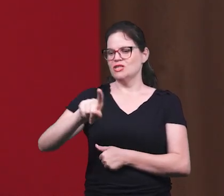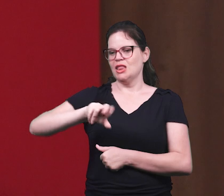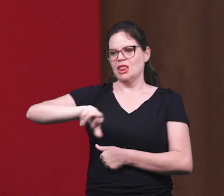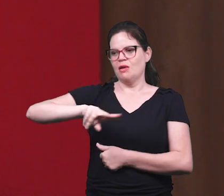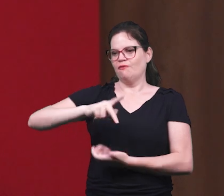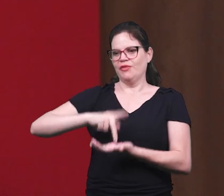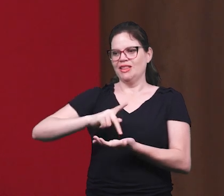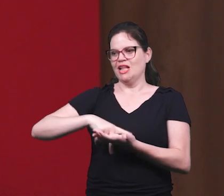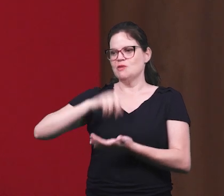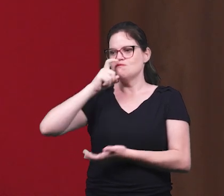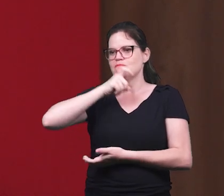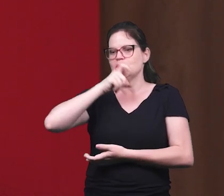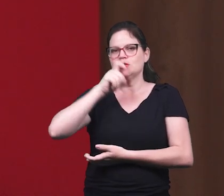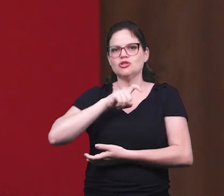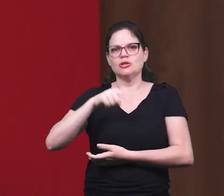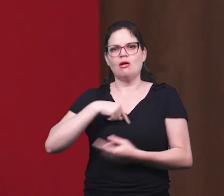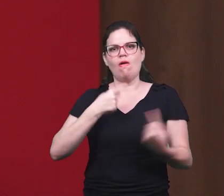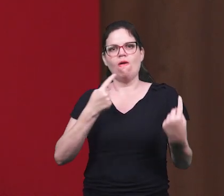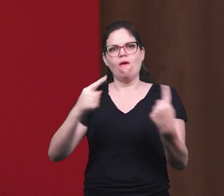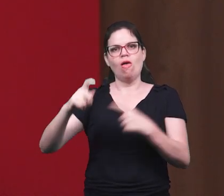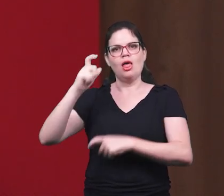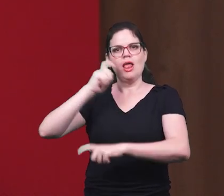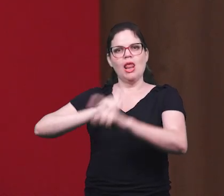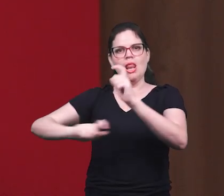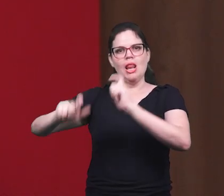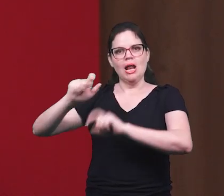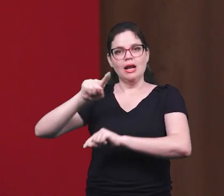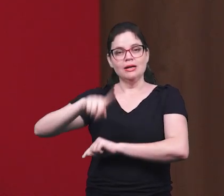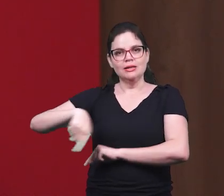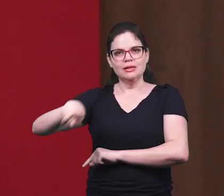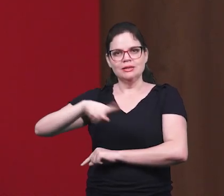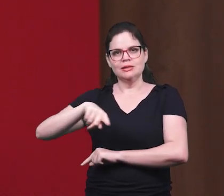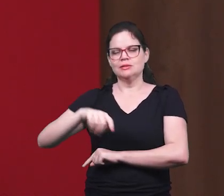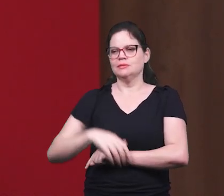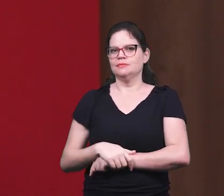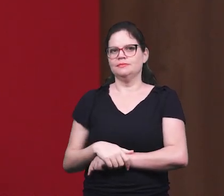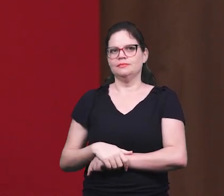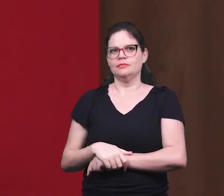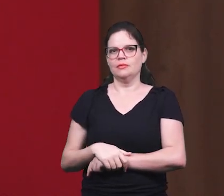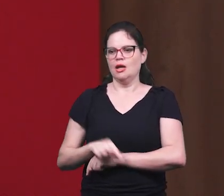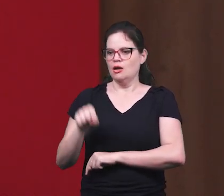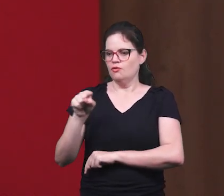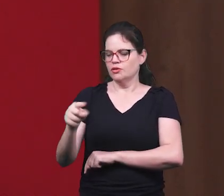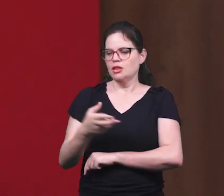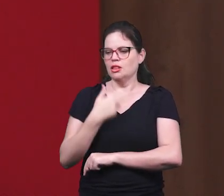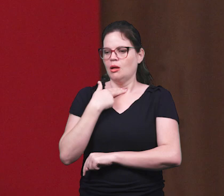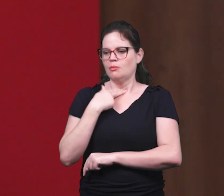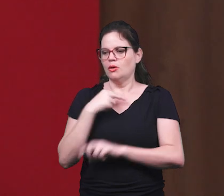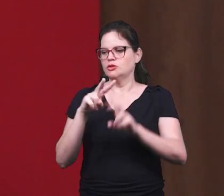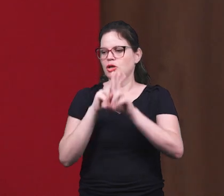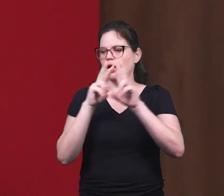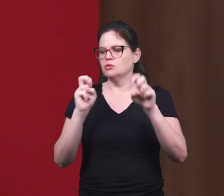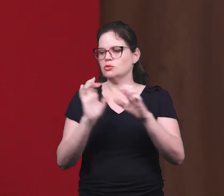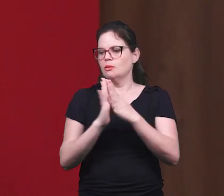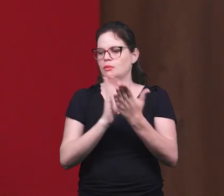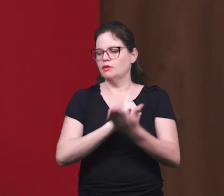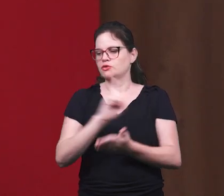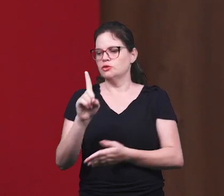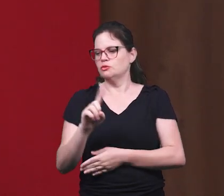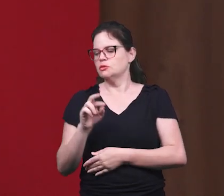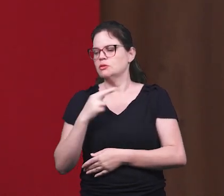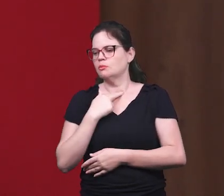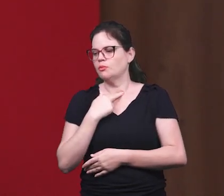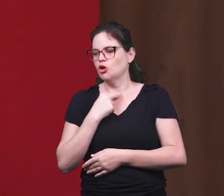heresia. E ali eles definem que só poderia falar da Bíblia quem